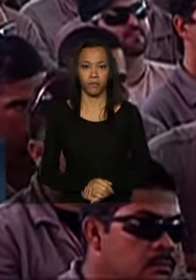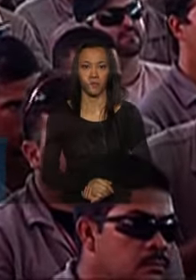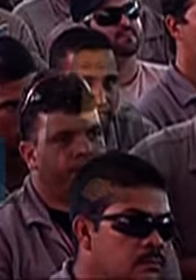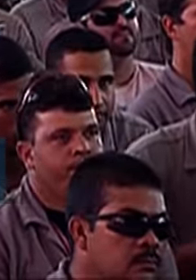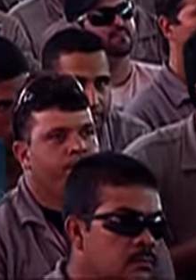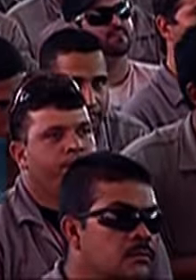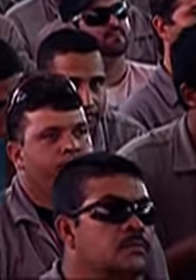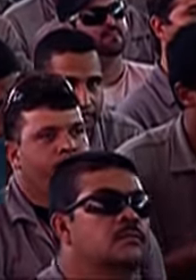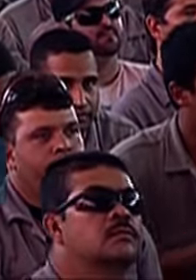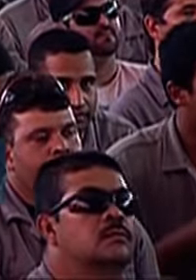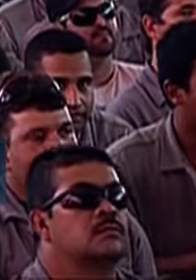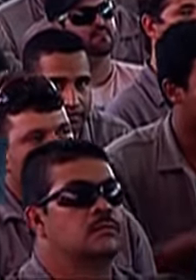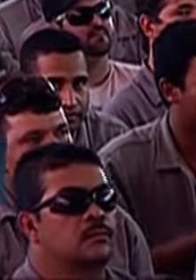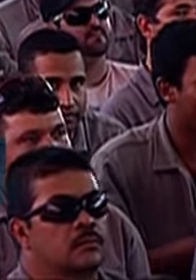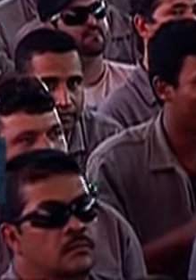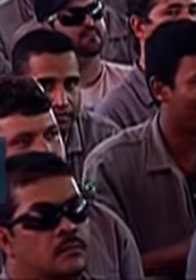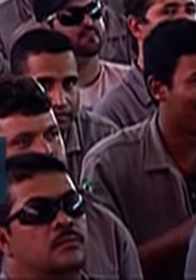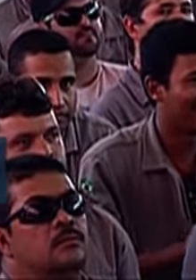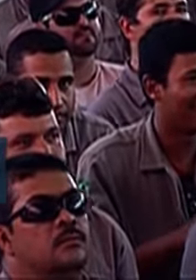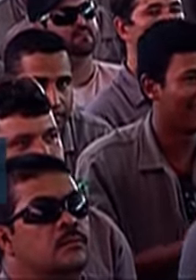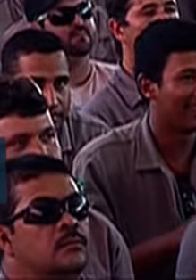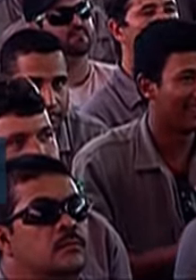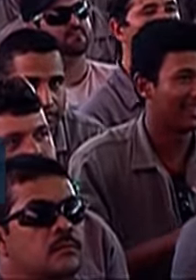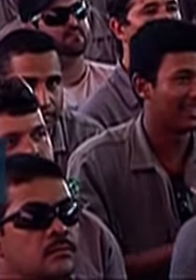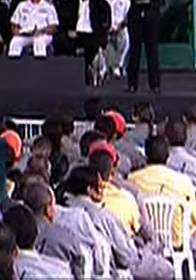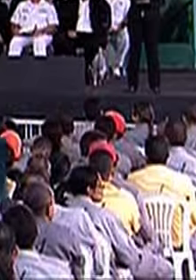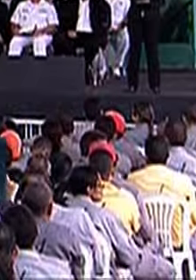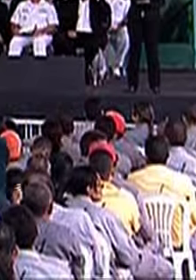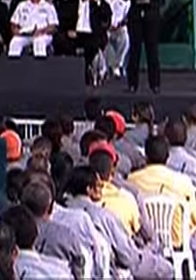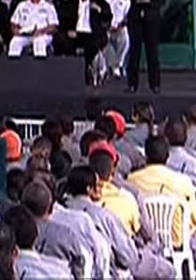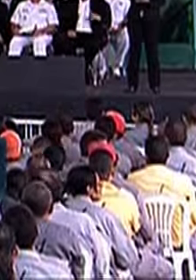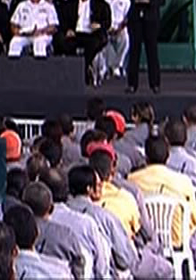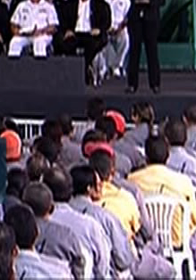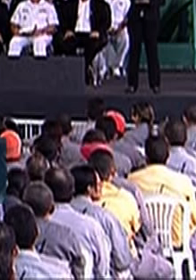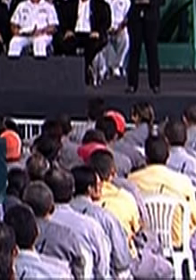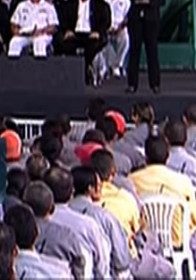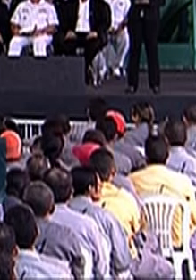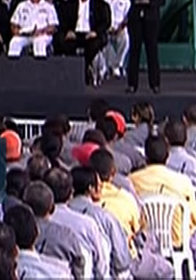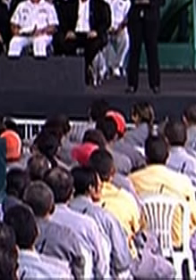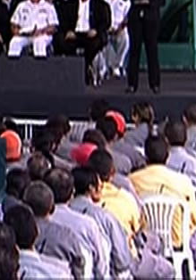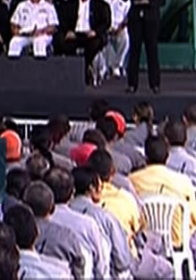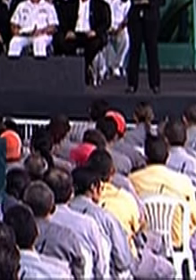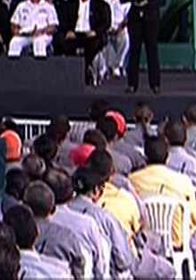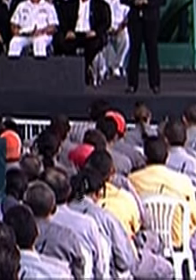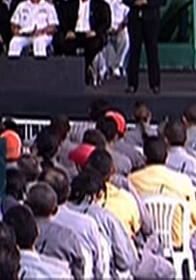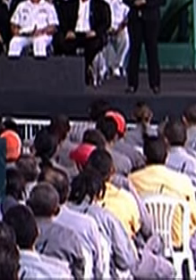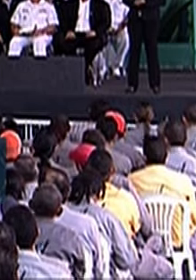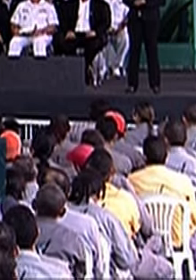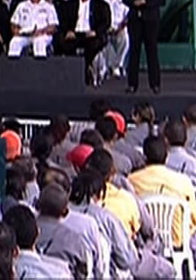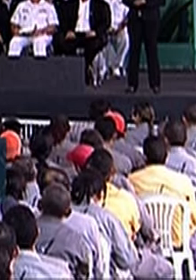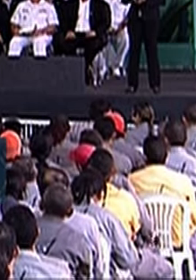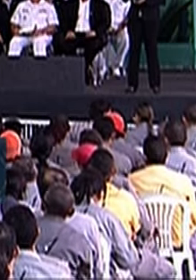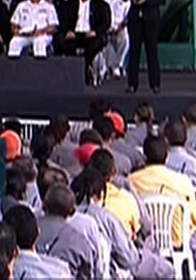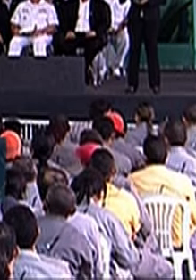Vamos agora às palavras do senhor Cláudio Campos, presidente da Transpetro.